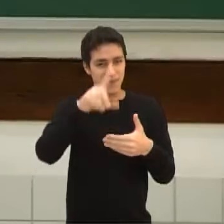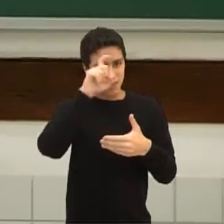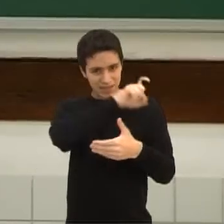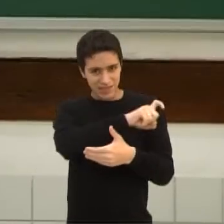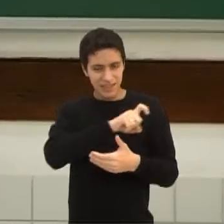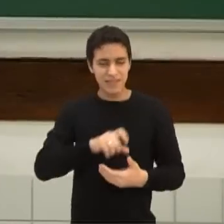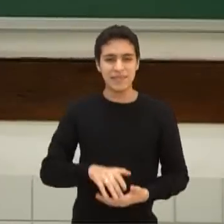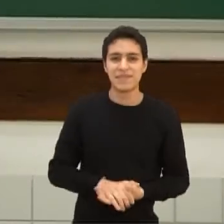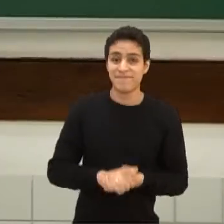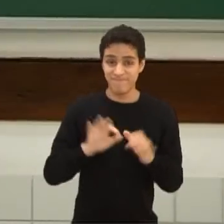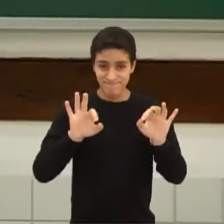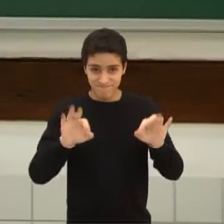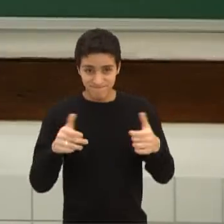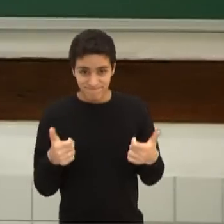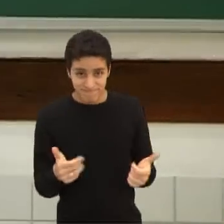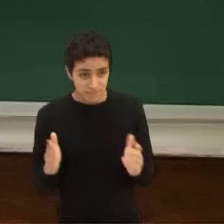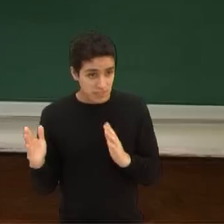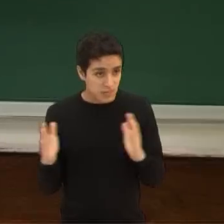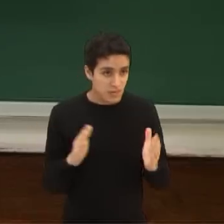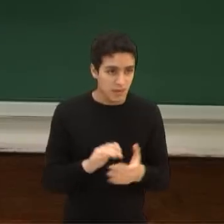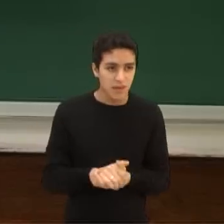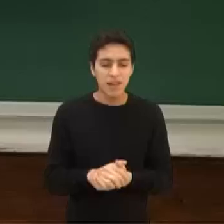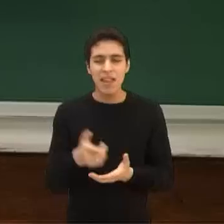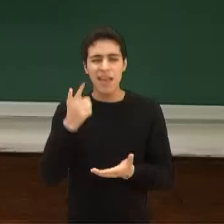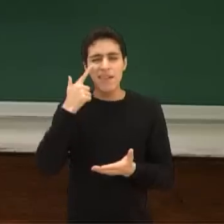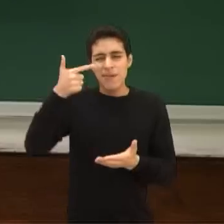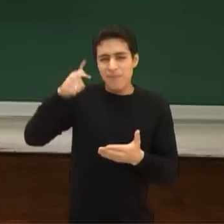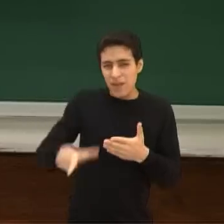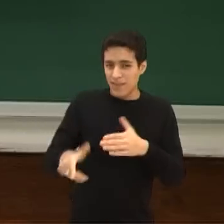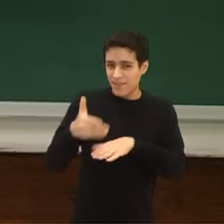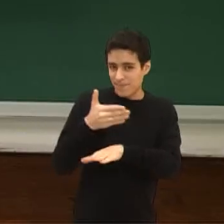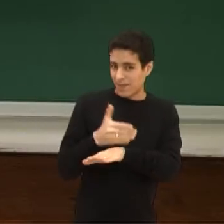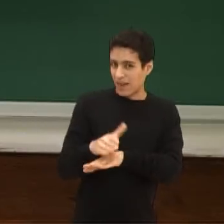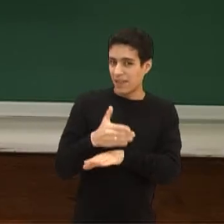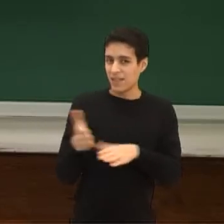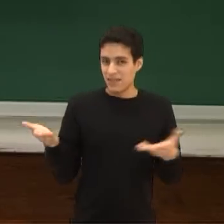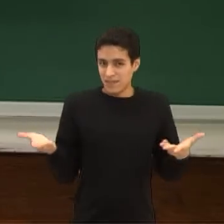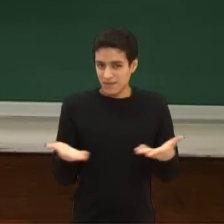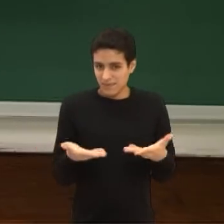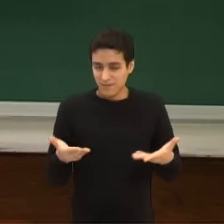mais difícil, certinho? Vamos praticar mais um pouco, então?